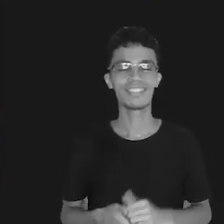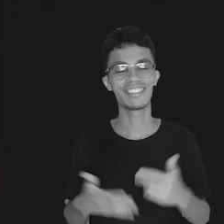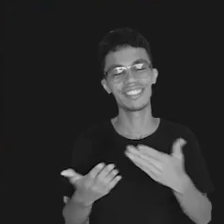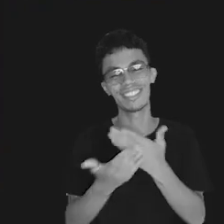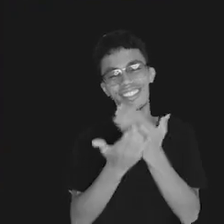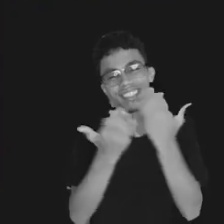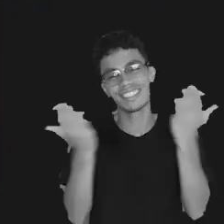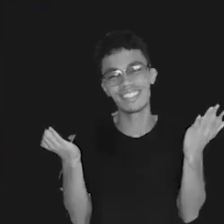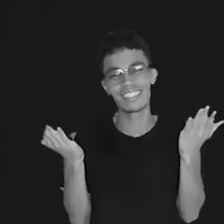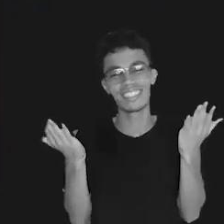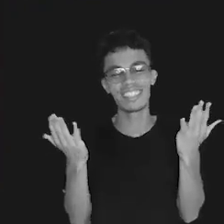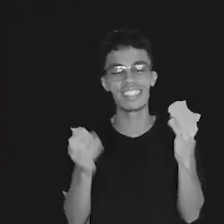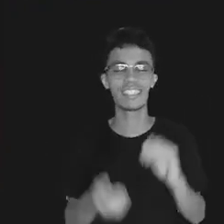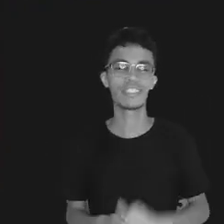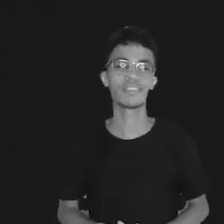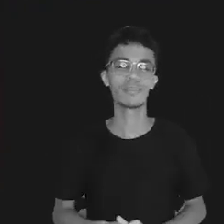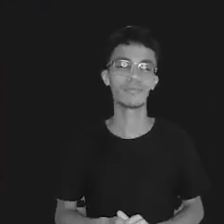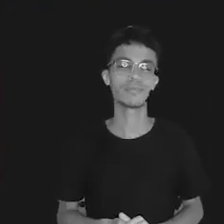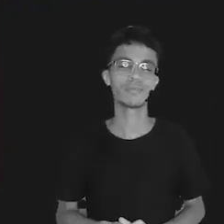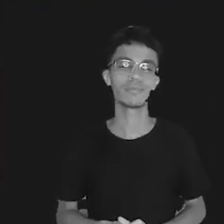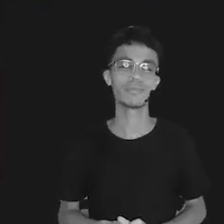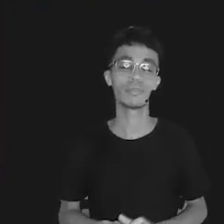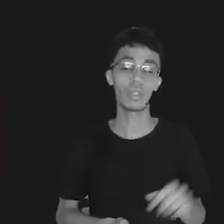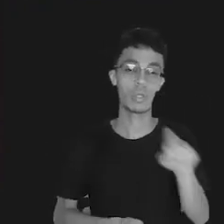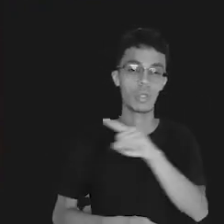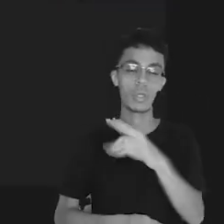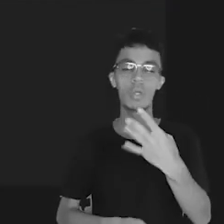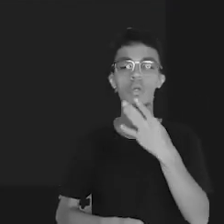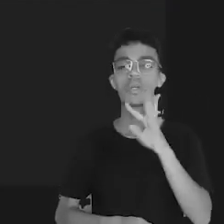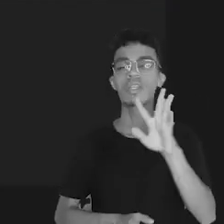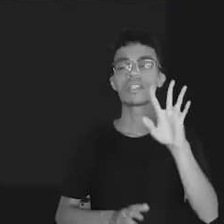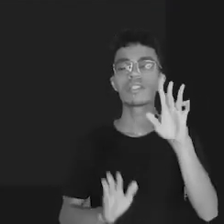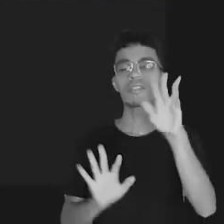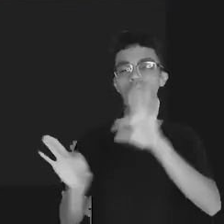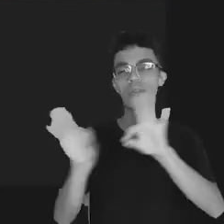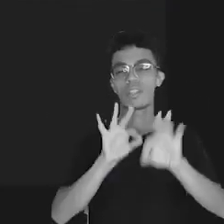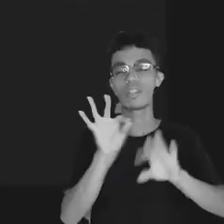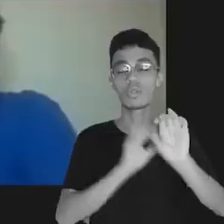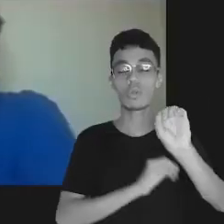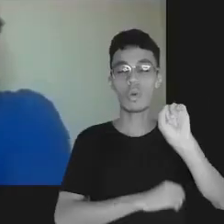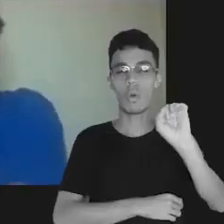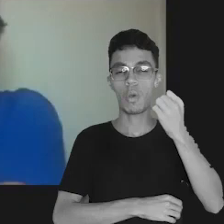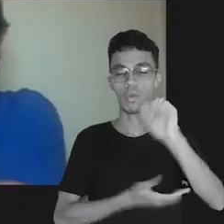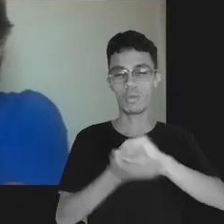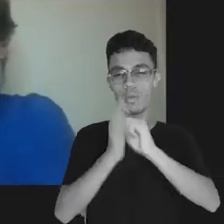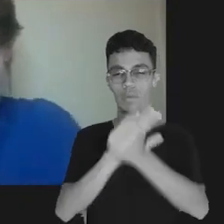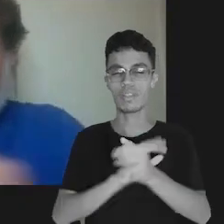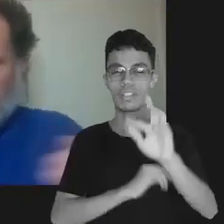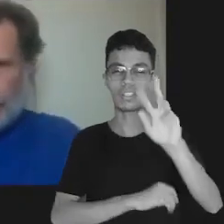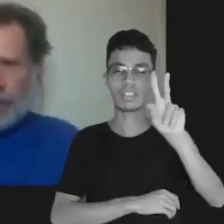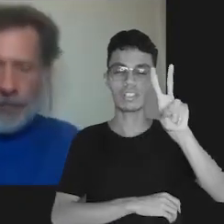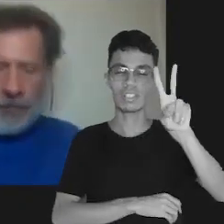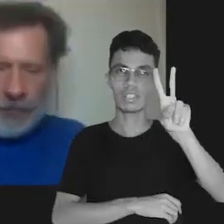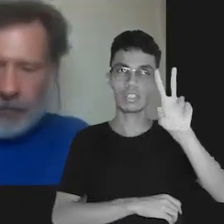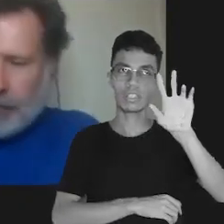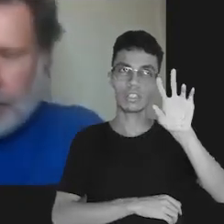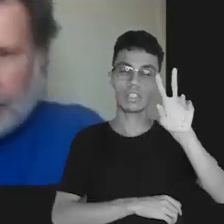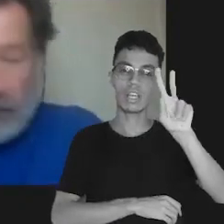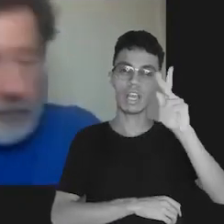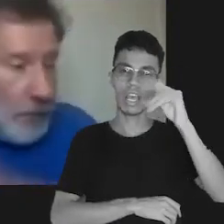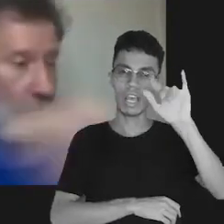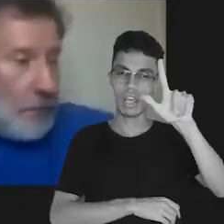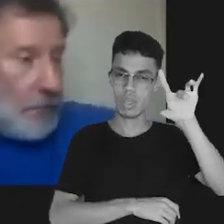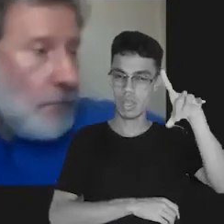Gente, esse para quem não conhece, é um projeto 8 vezes Hilda. A gente está fazendo um ciclo